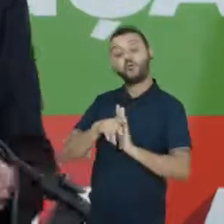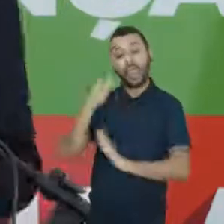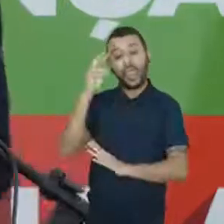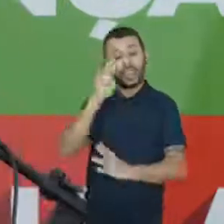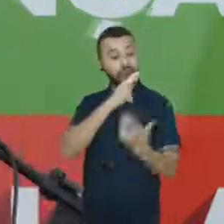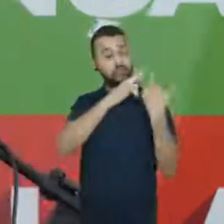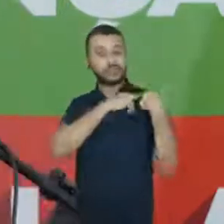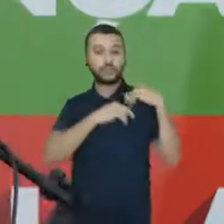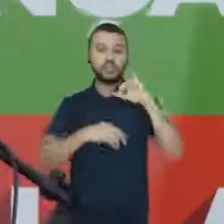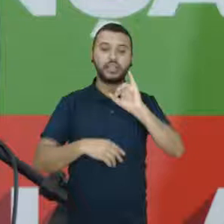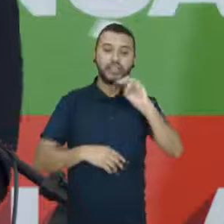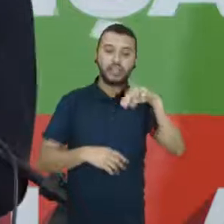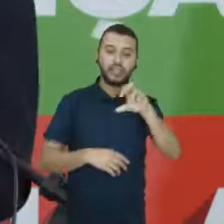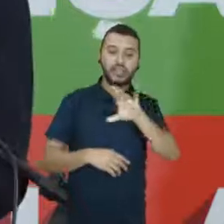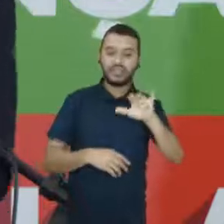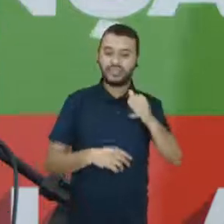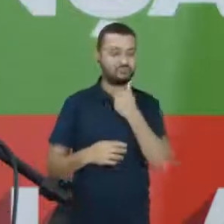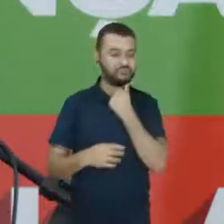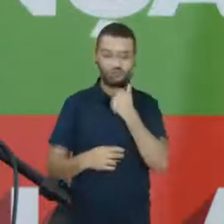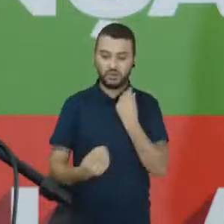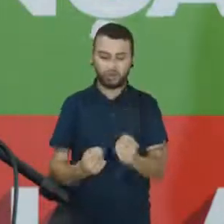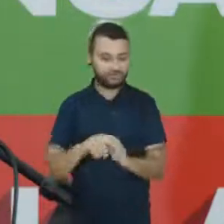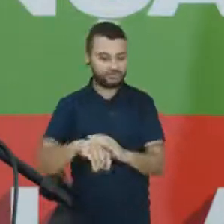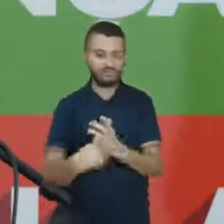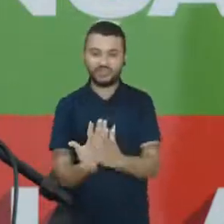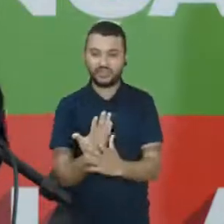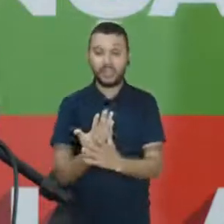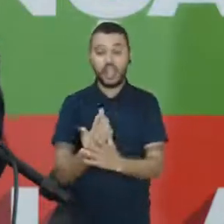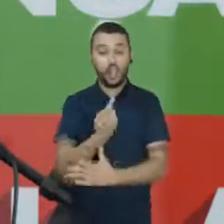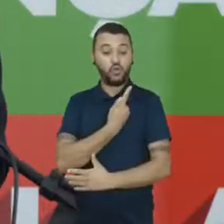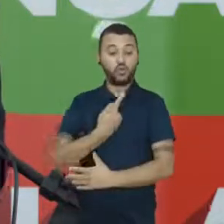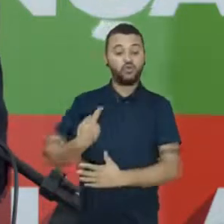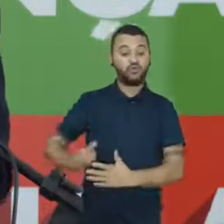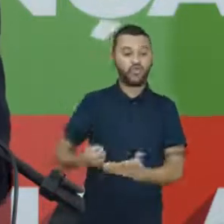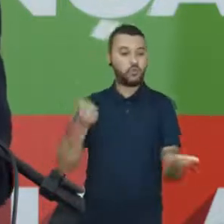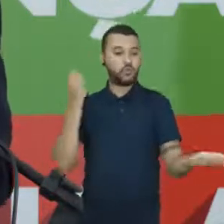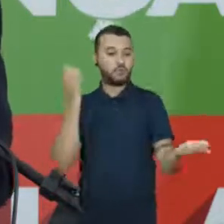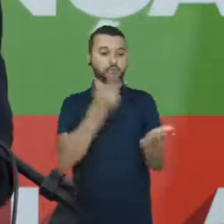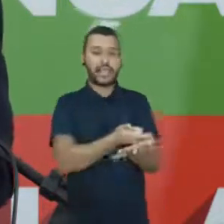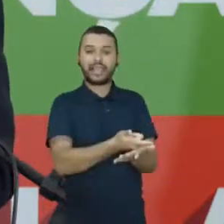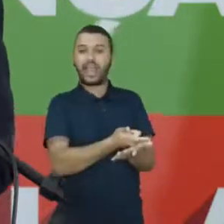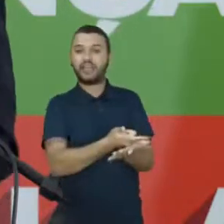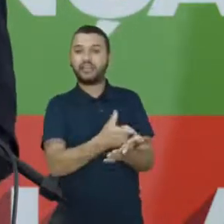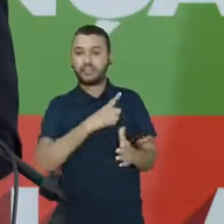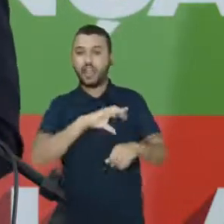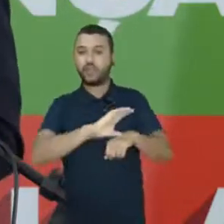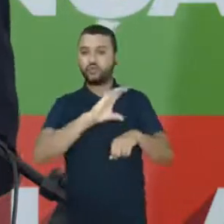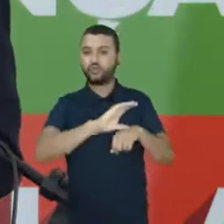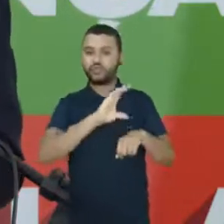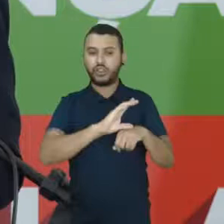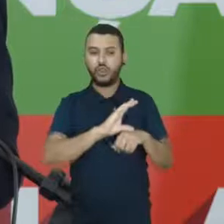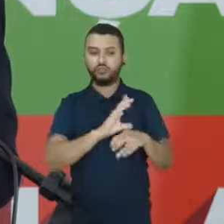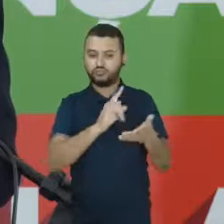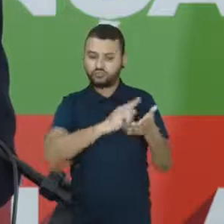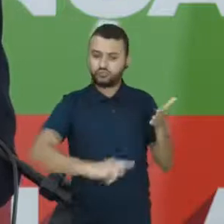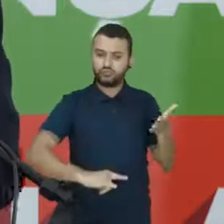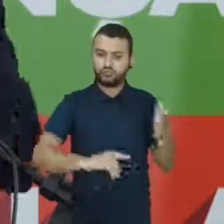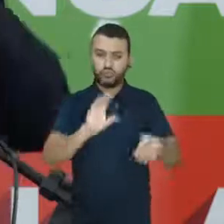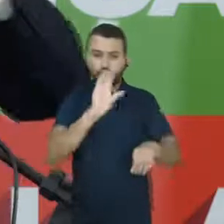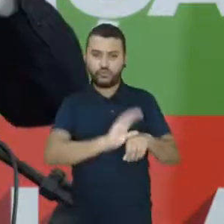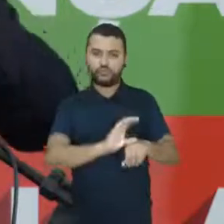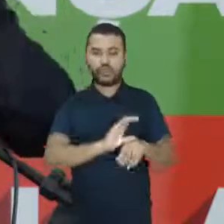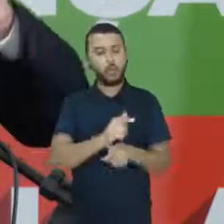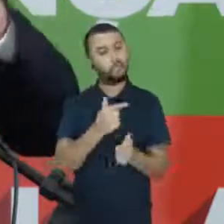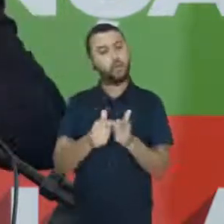produtiva, o governo poderia desapropriar ou não, pagando aquilo que está na Constituição. Não há nenhum problema.